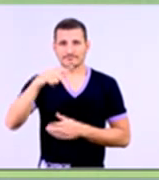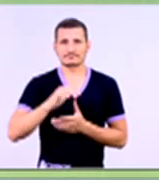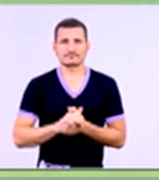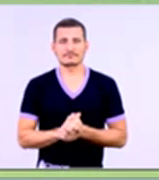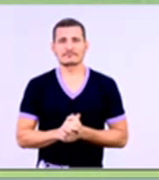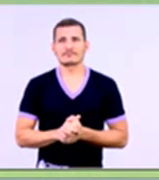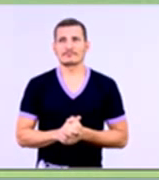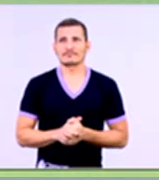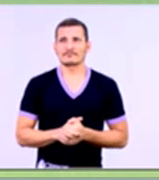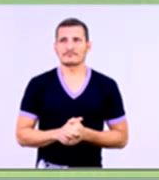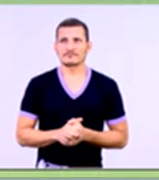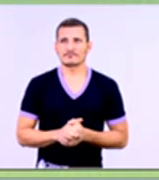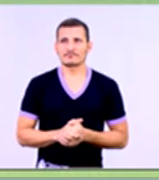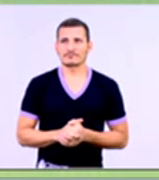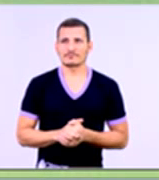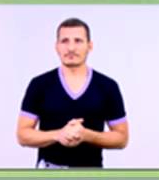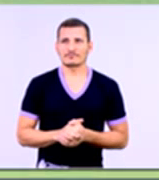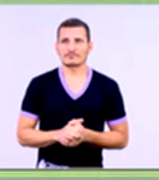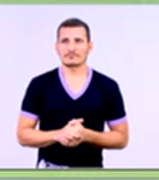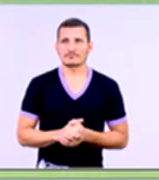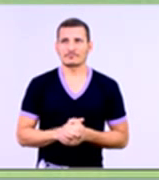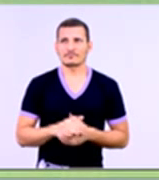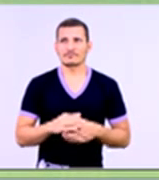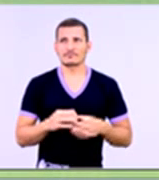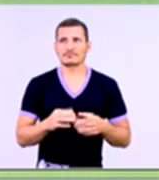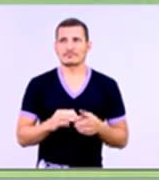escopo do PHP, nós escrevemos uma tag,